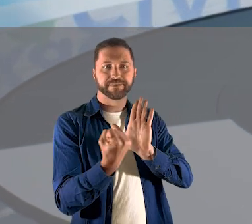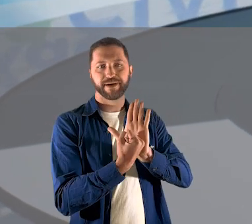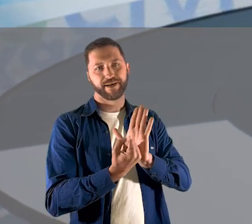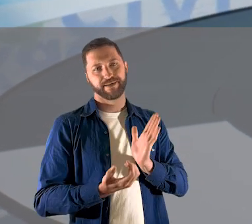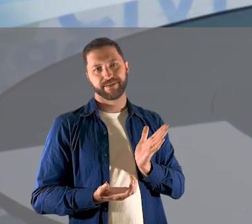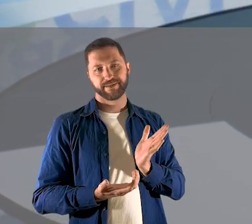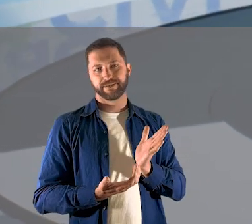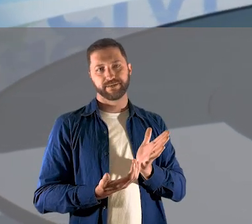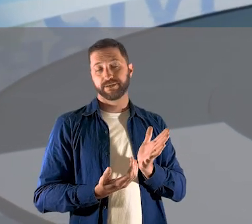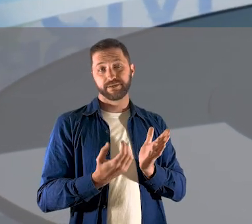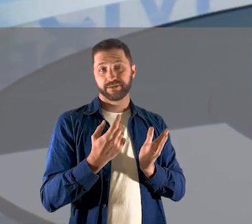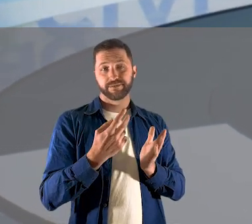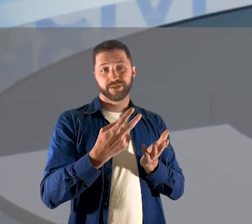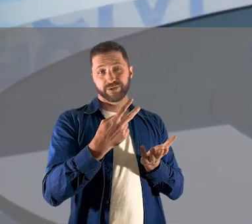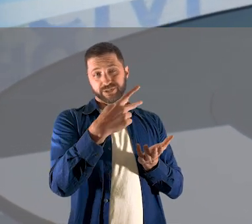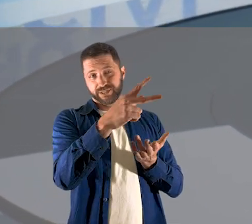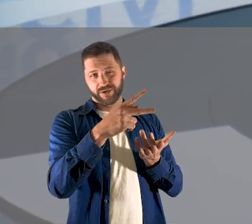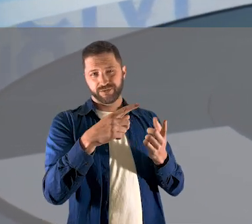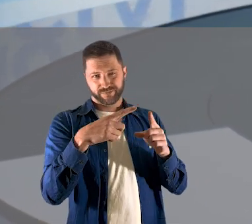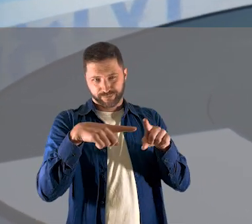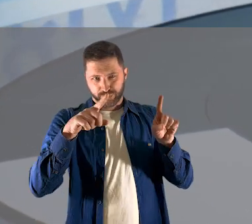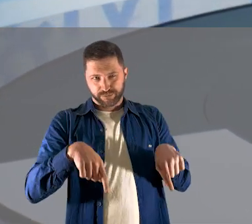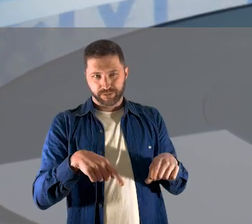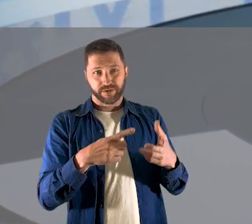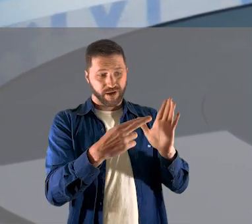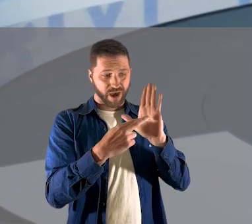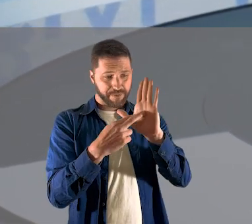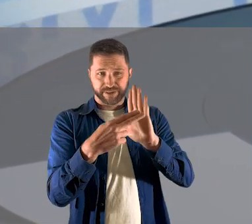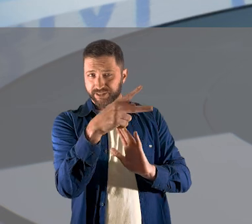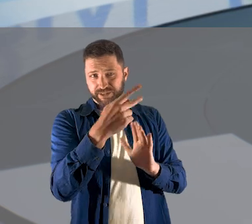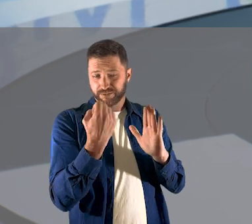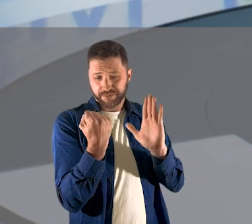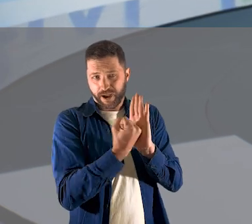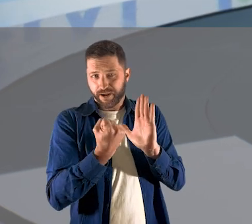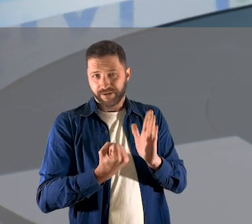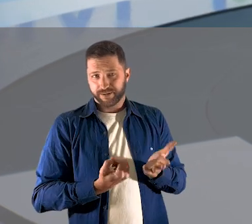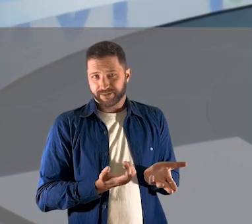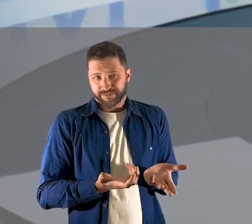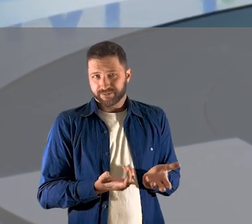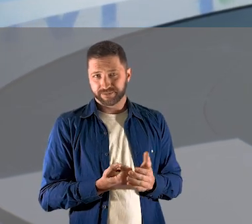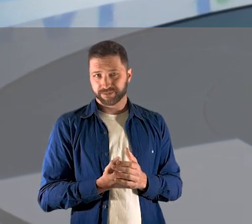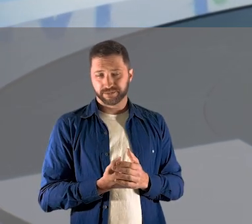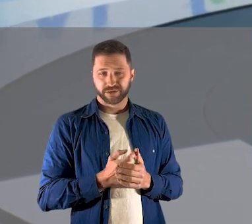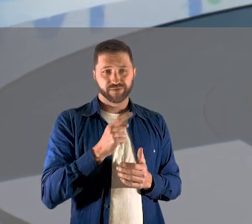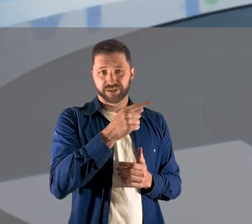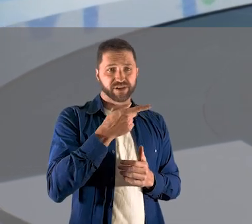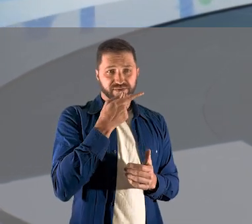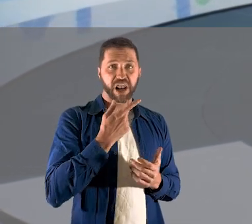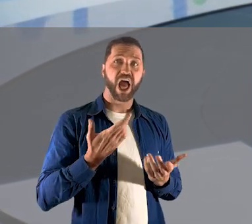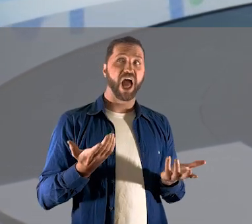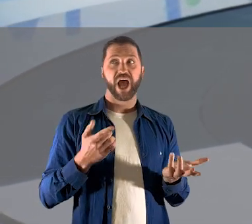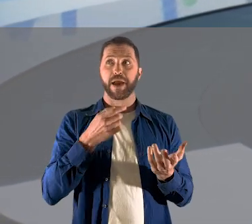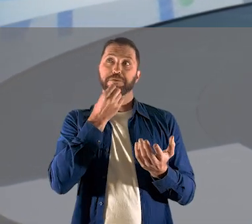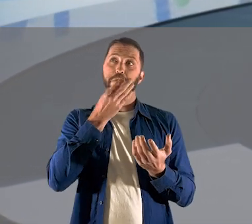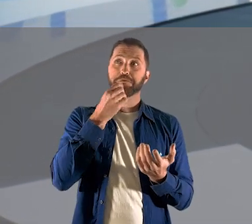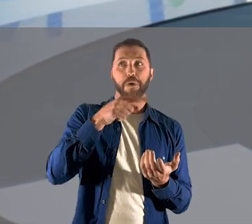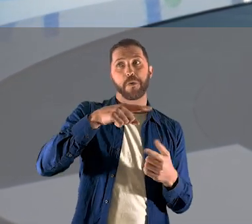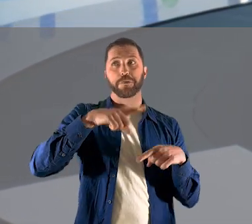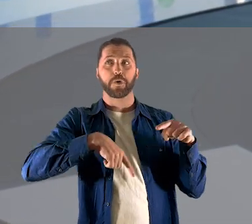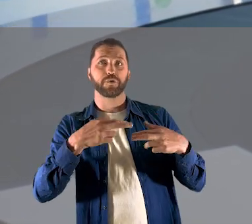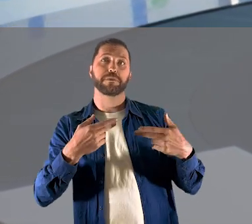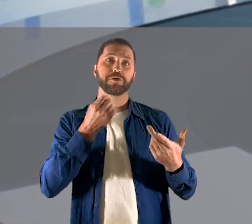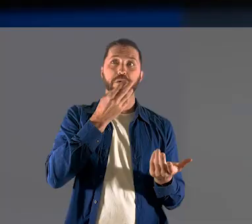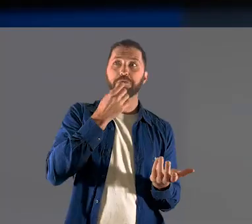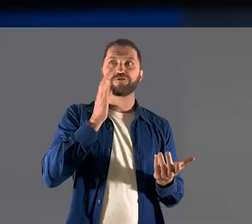os embaixadores da marca então Se o colaborador é a pessoa que vai representar sua marca que vai é muito bom